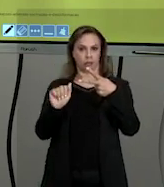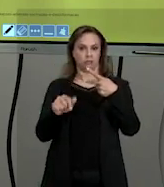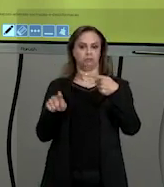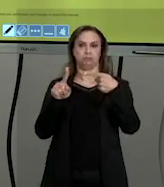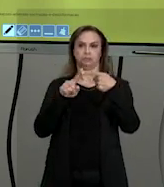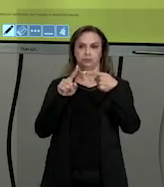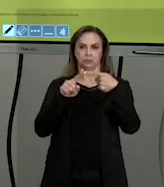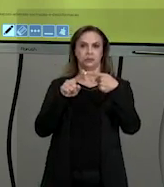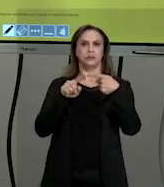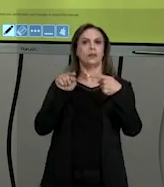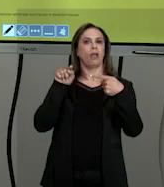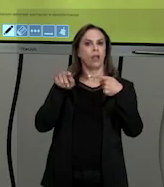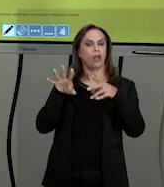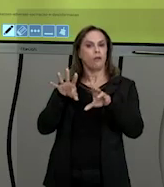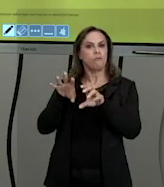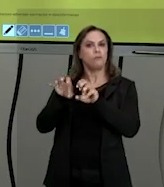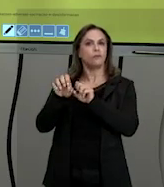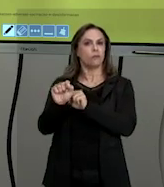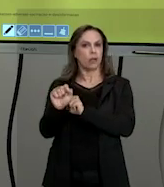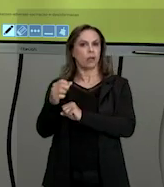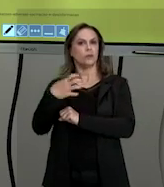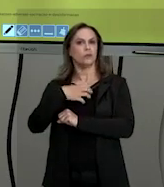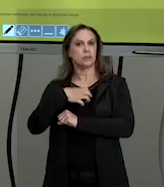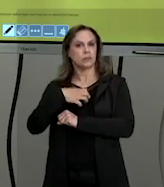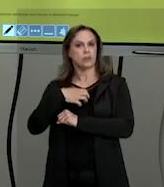ciências moleculares, ele é mestre em